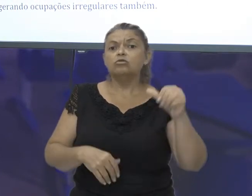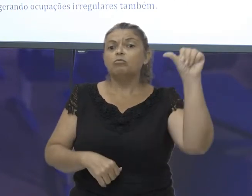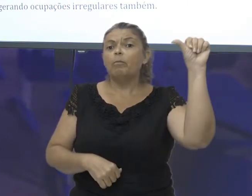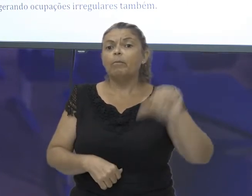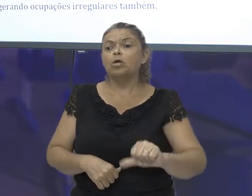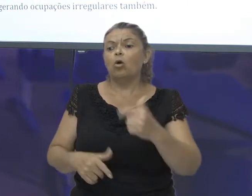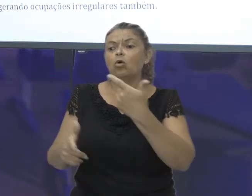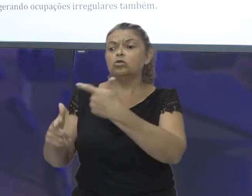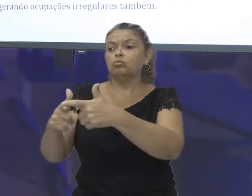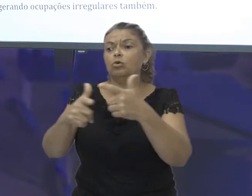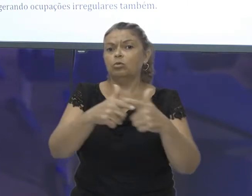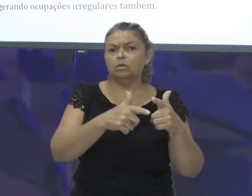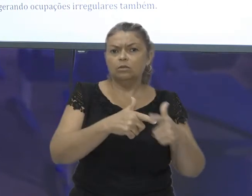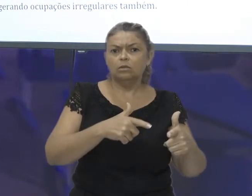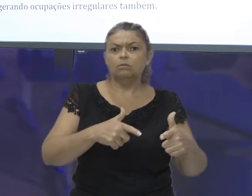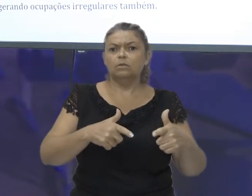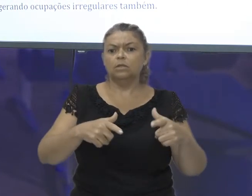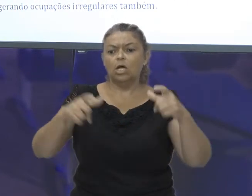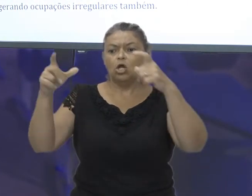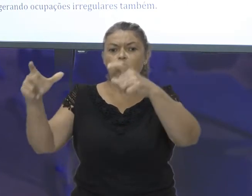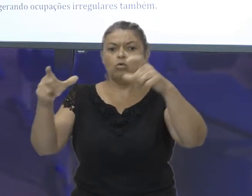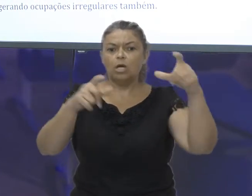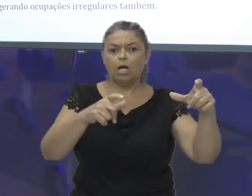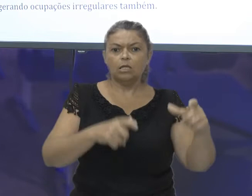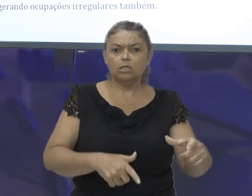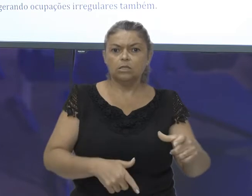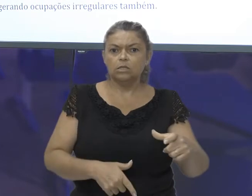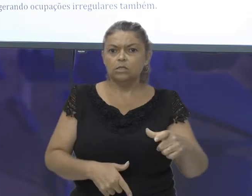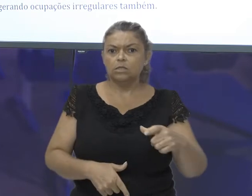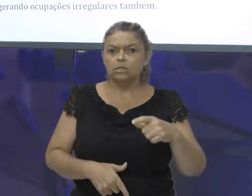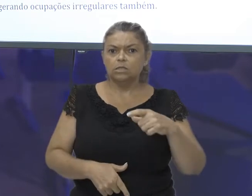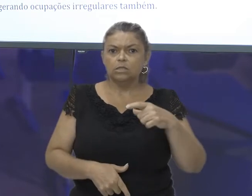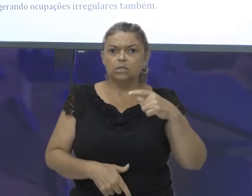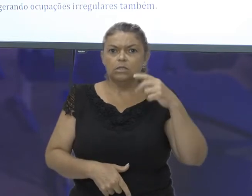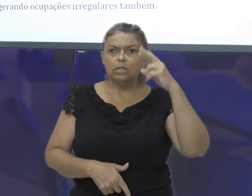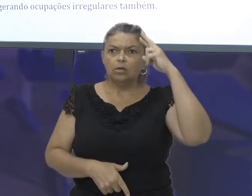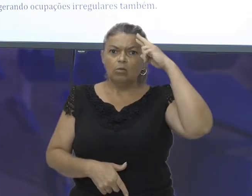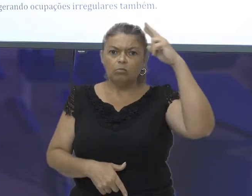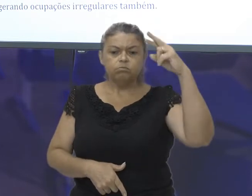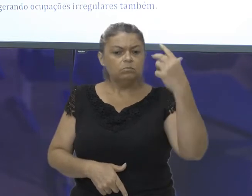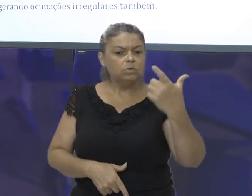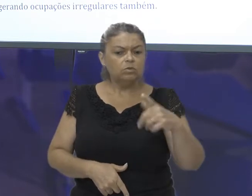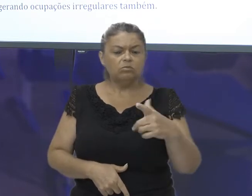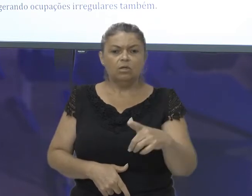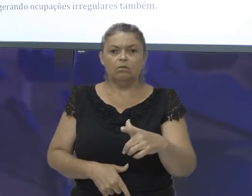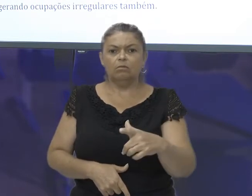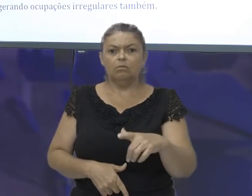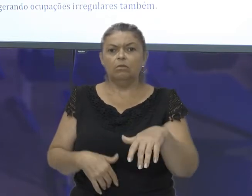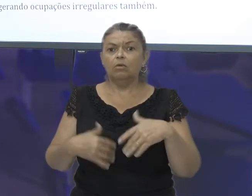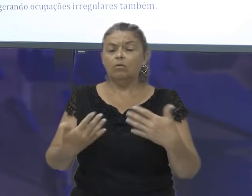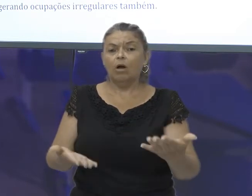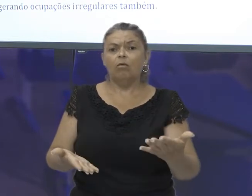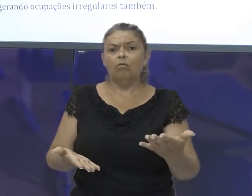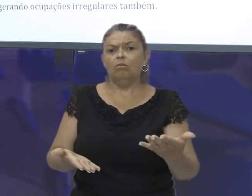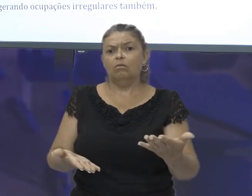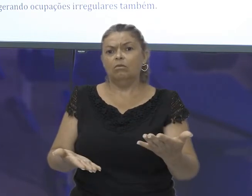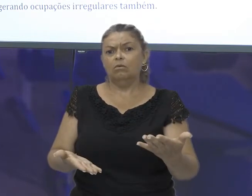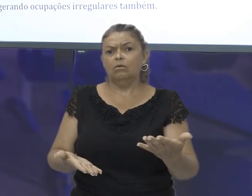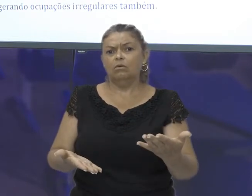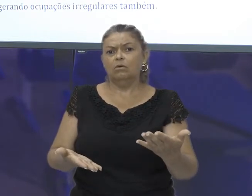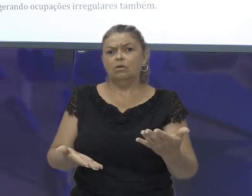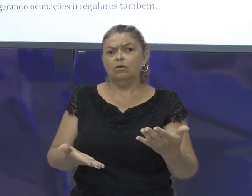consequências dessa terra de ninguém? Justamente isso, gente, é o mau uso desse território, é